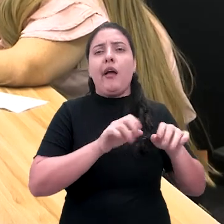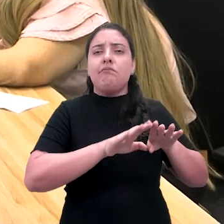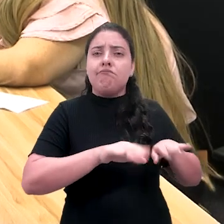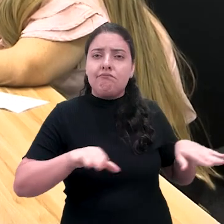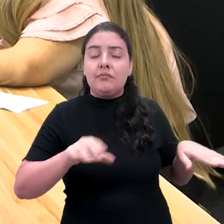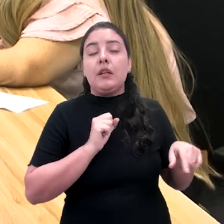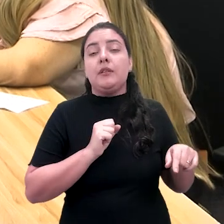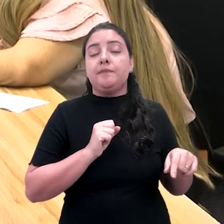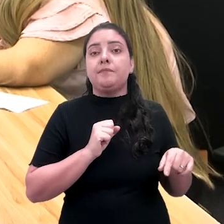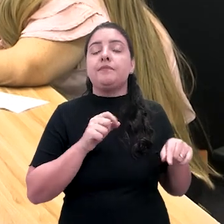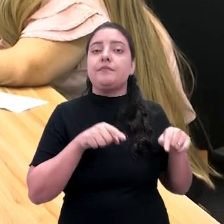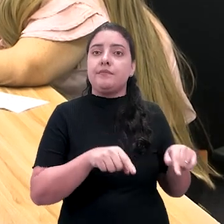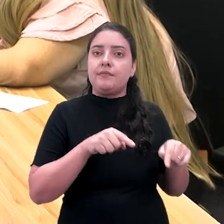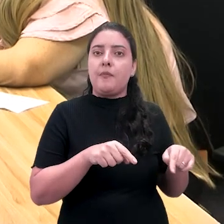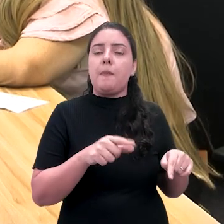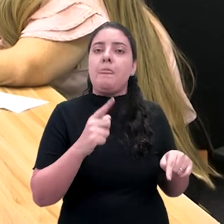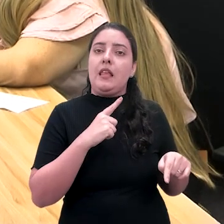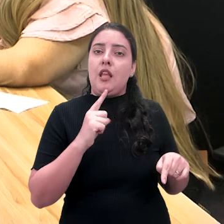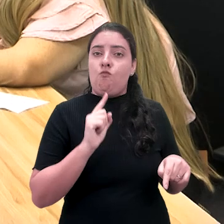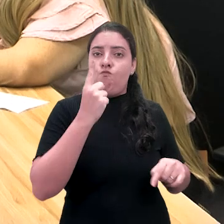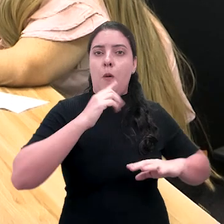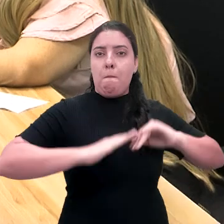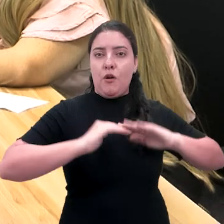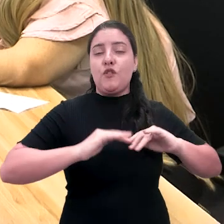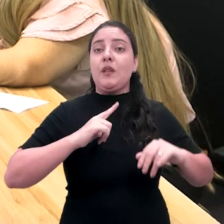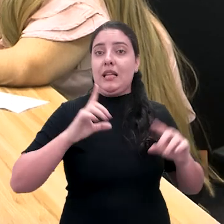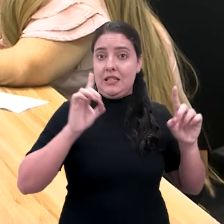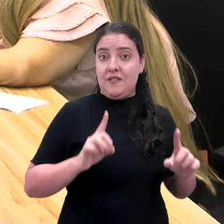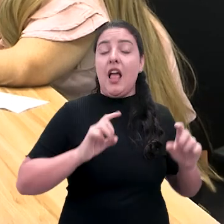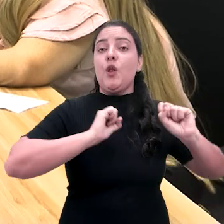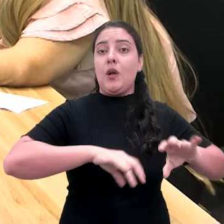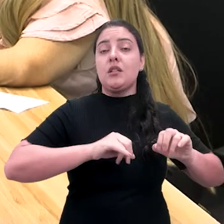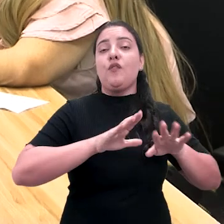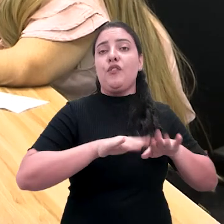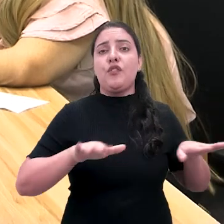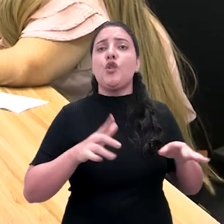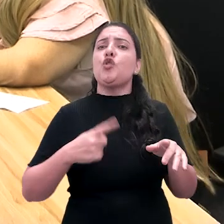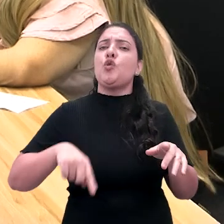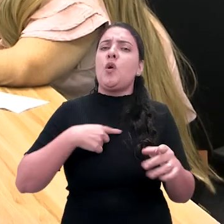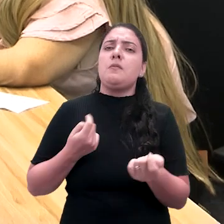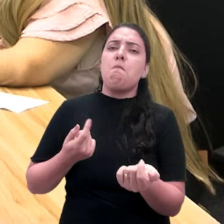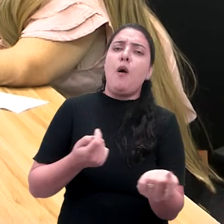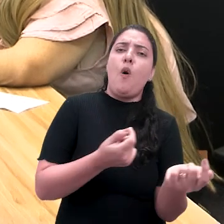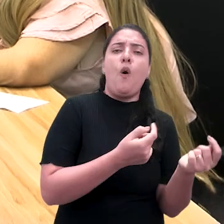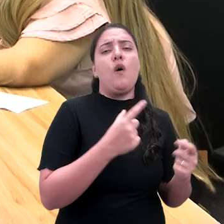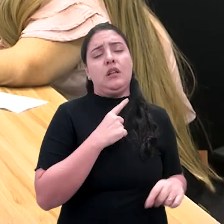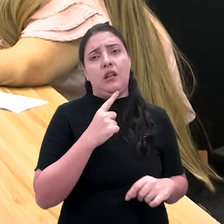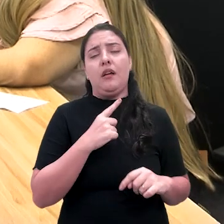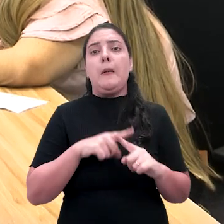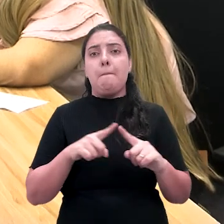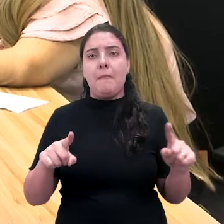Sim. Então, assim, ter uma profissional com deficiência na educação infantil, nós somos poucas. Verdade. Né? Mas a